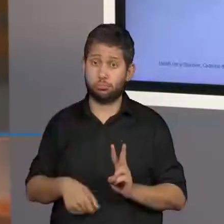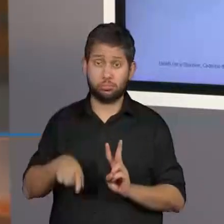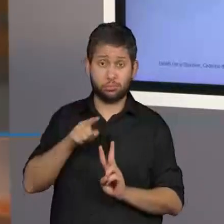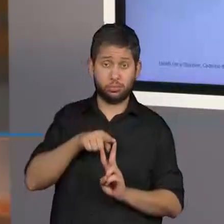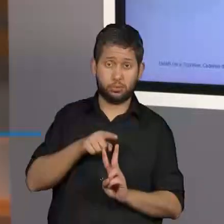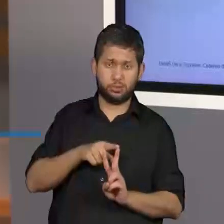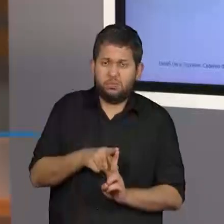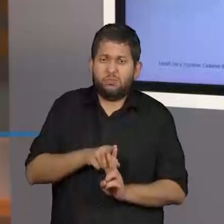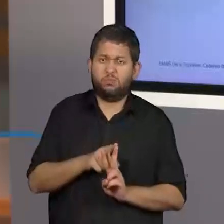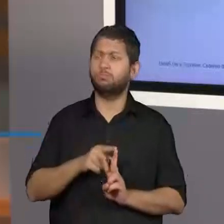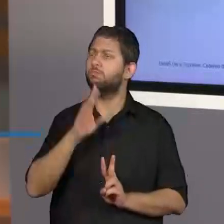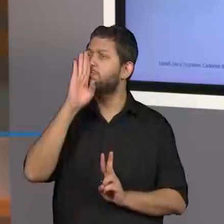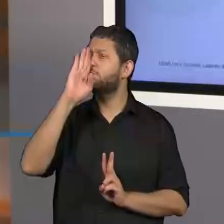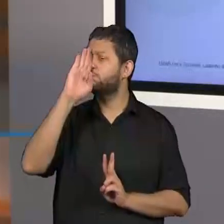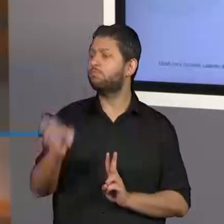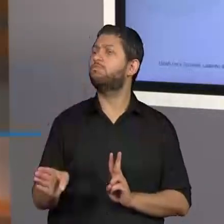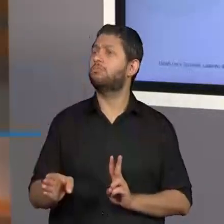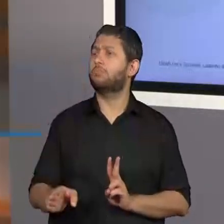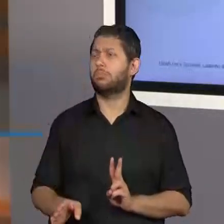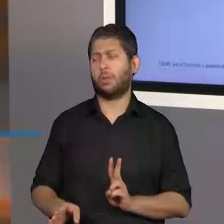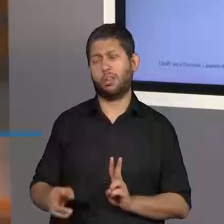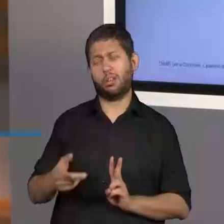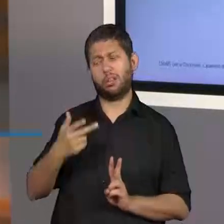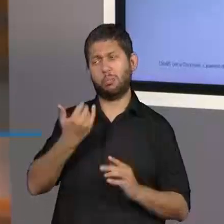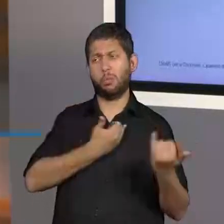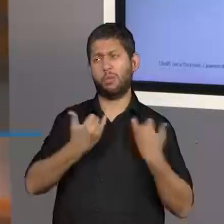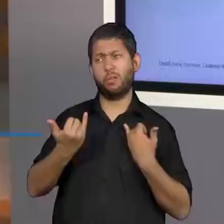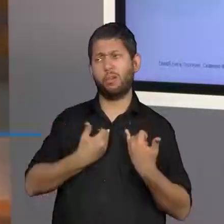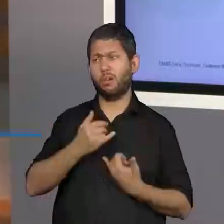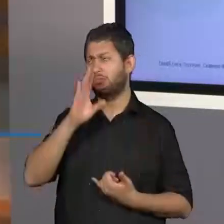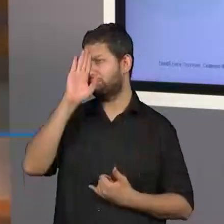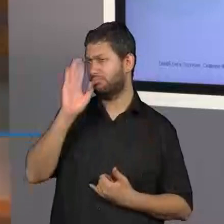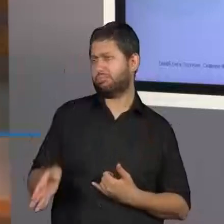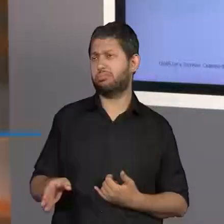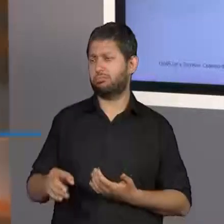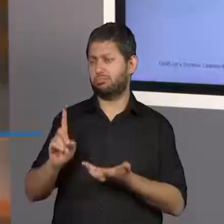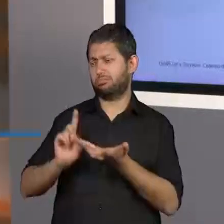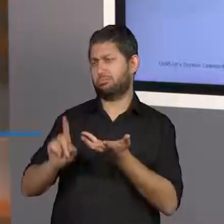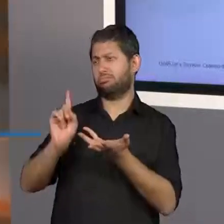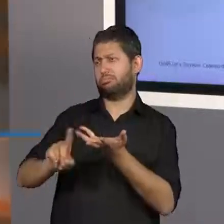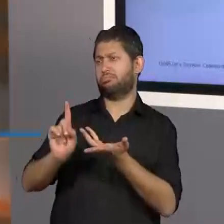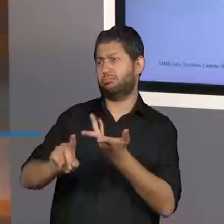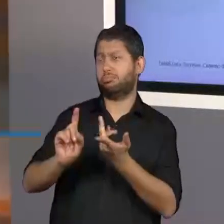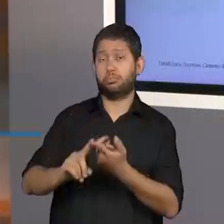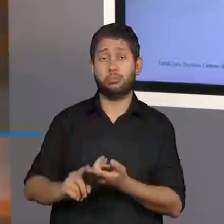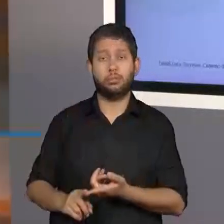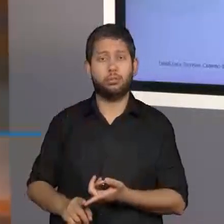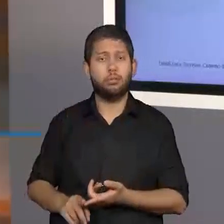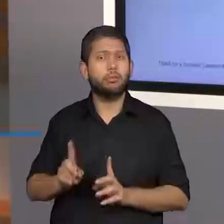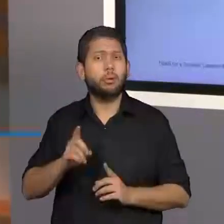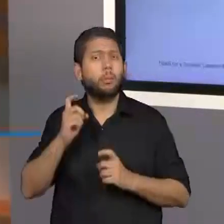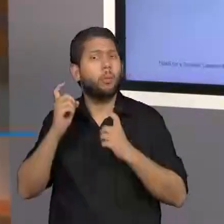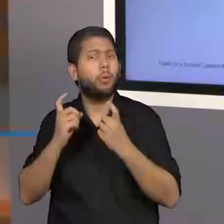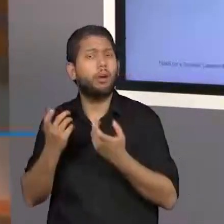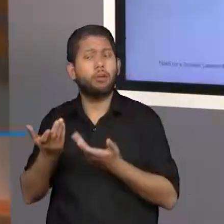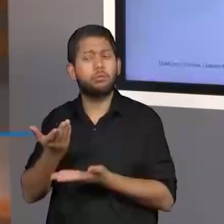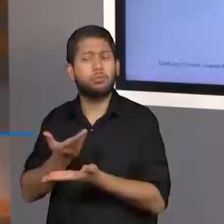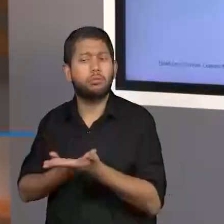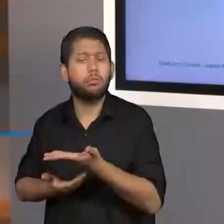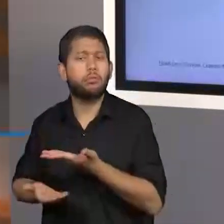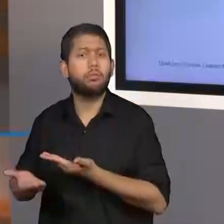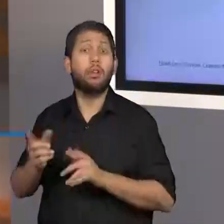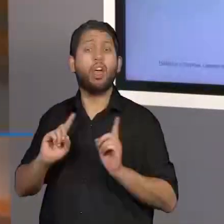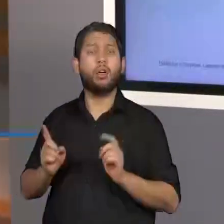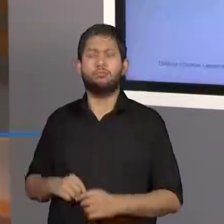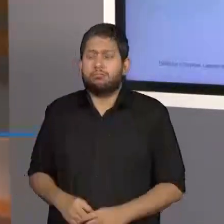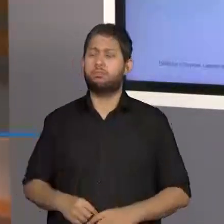tão gentil, né? Foi um personagem que não se preocupou em criar laços de amizade com o